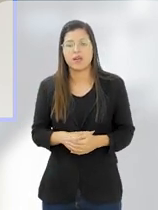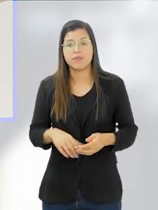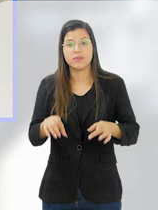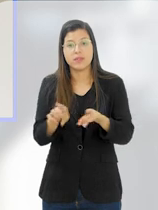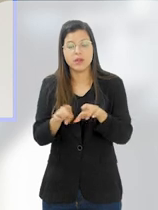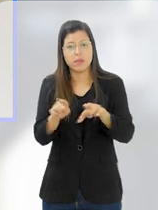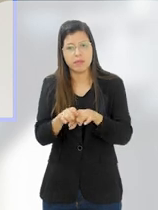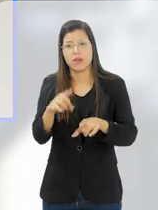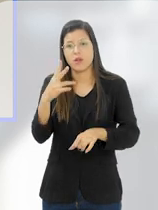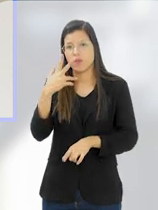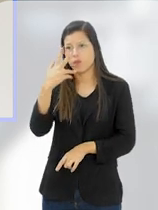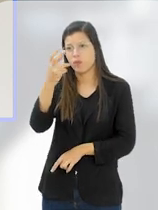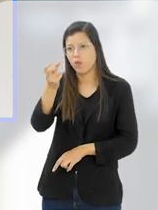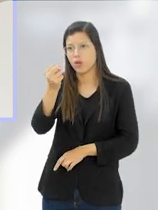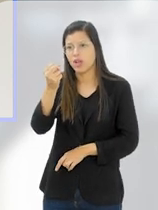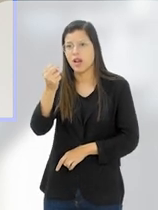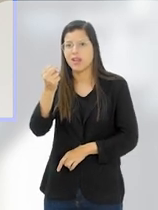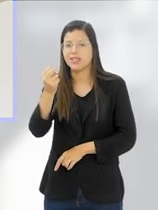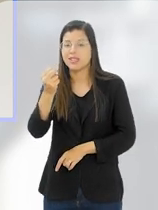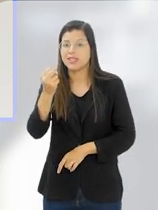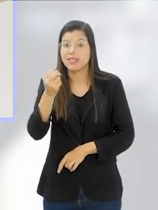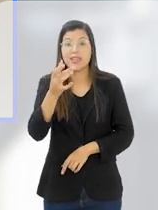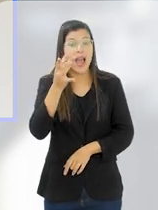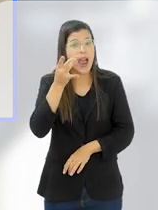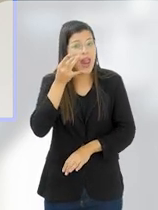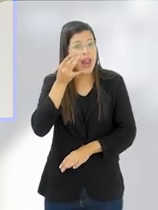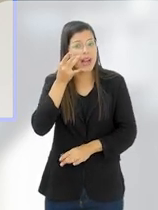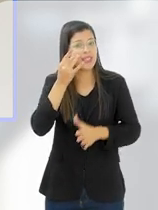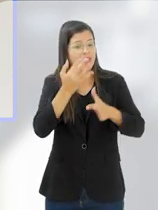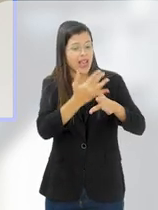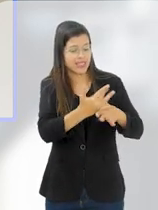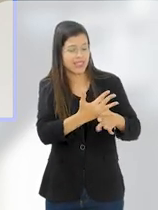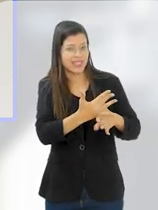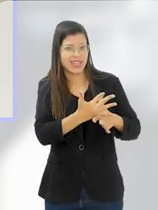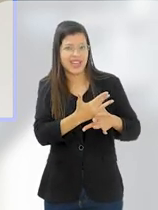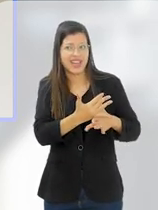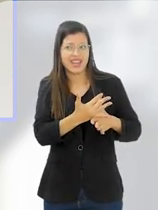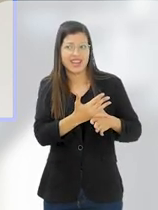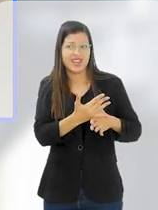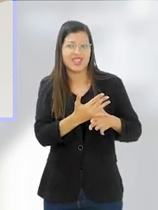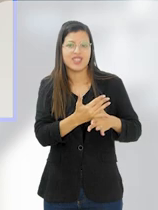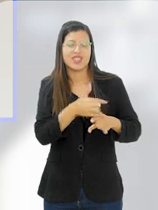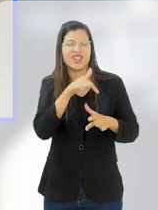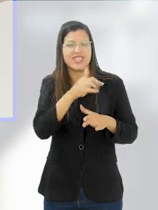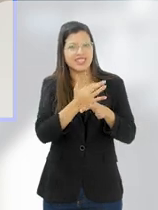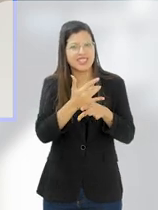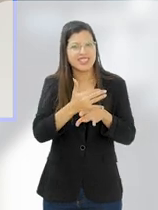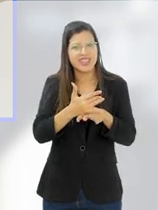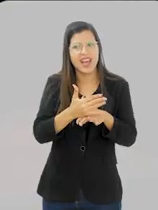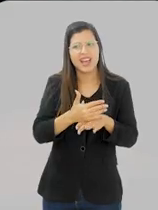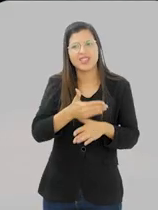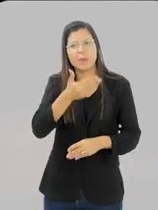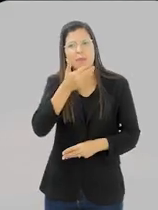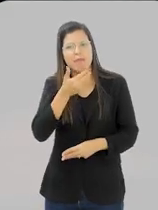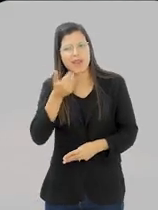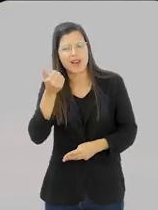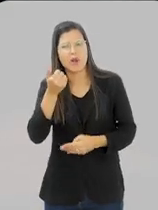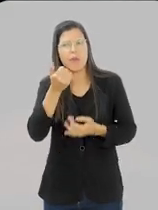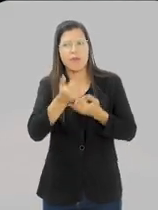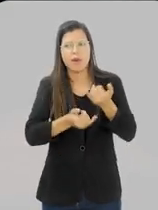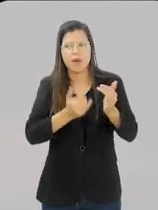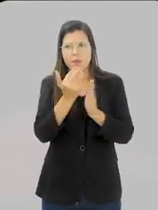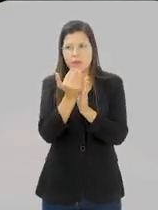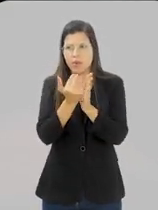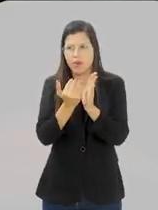como você fortalecer o mundo real nas cidades, tornar as cidades mais amigas da criança. O Alana tem um